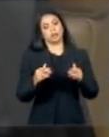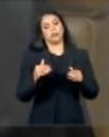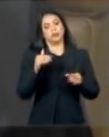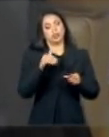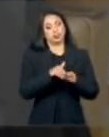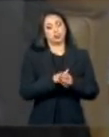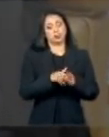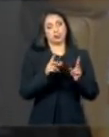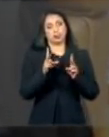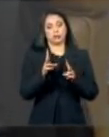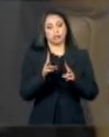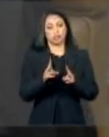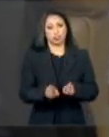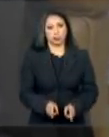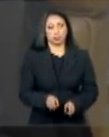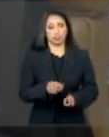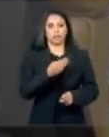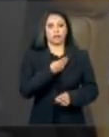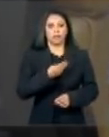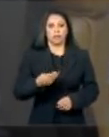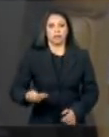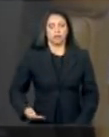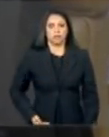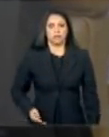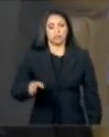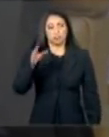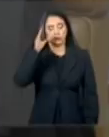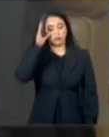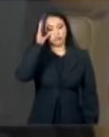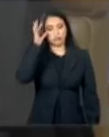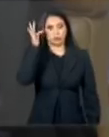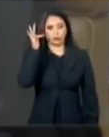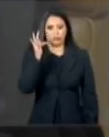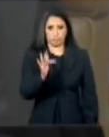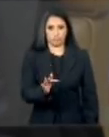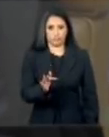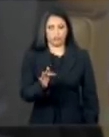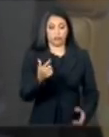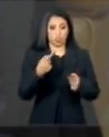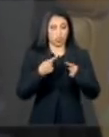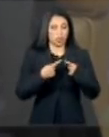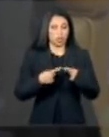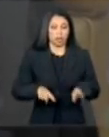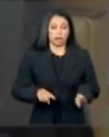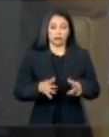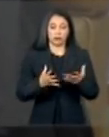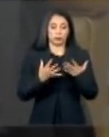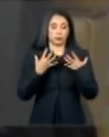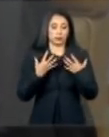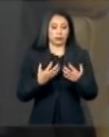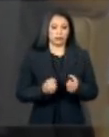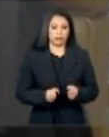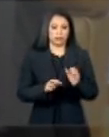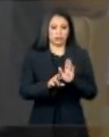proferido pelo eminente ministro luiz edson fachin negar provimento aos recursos extraordinários interpostos